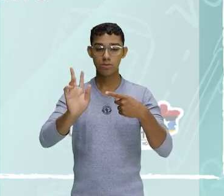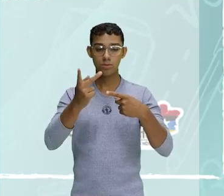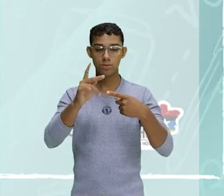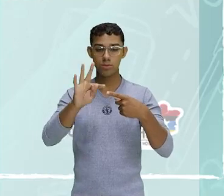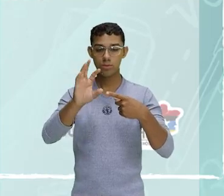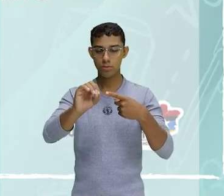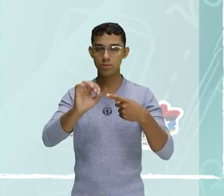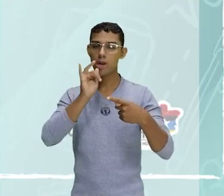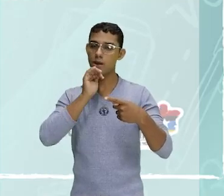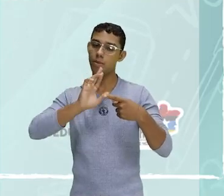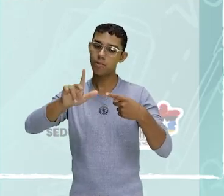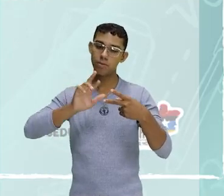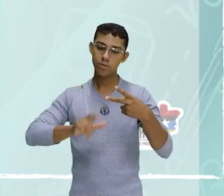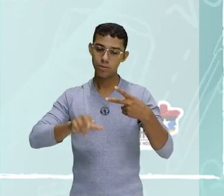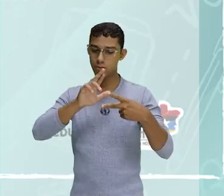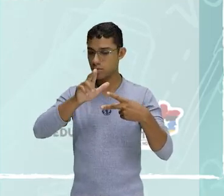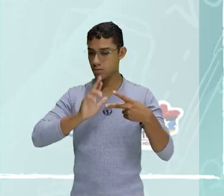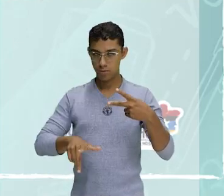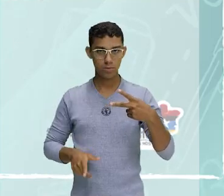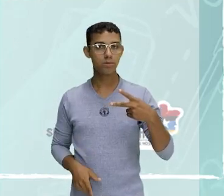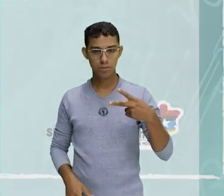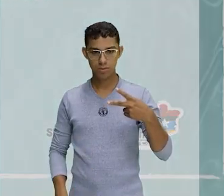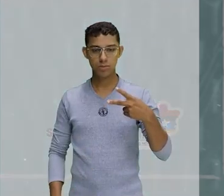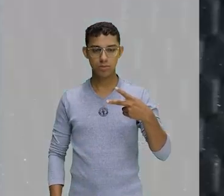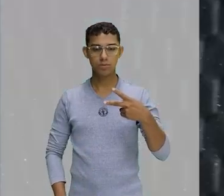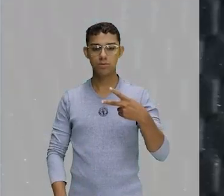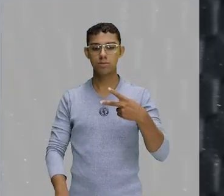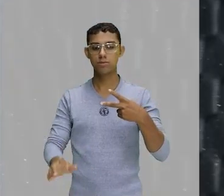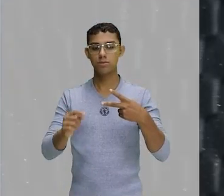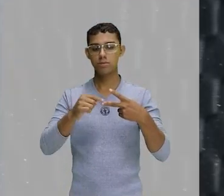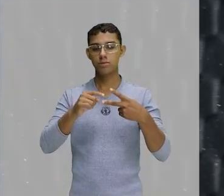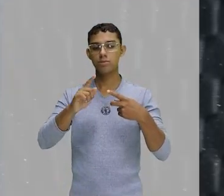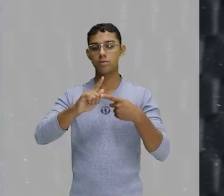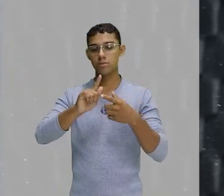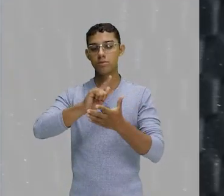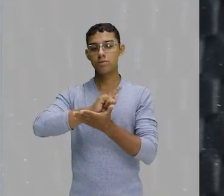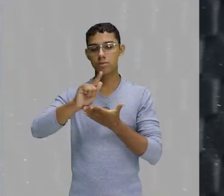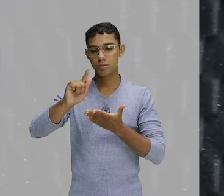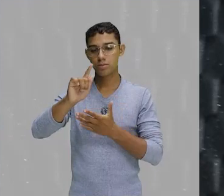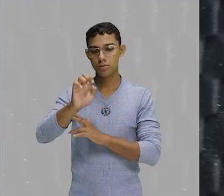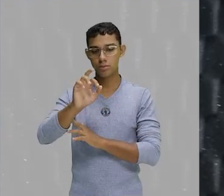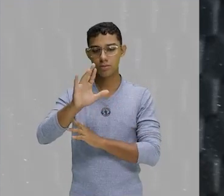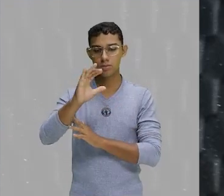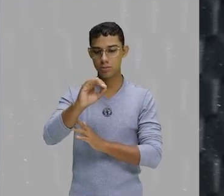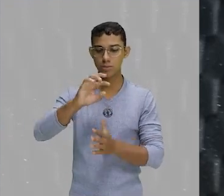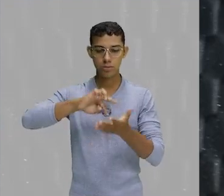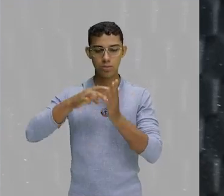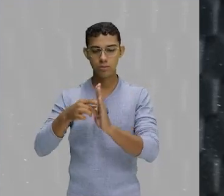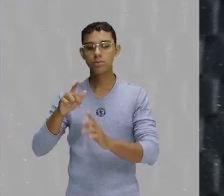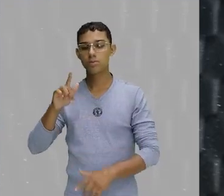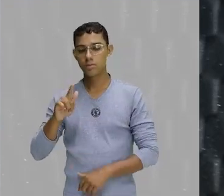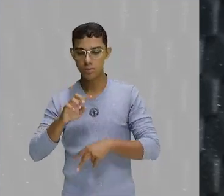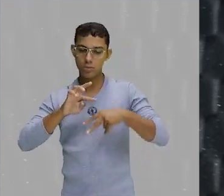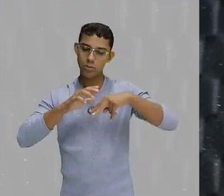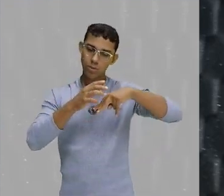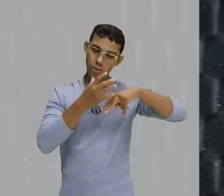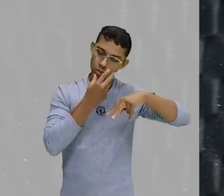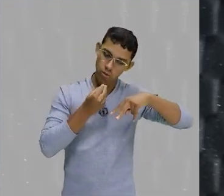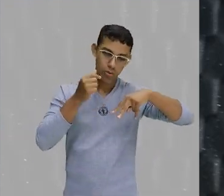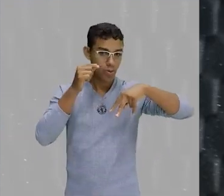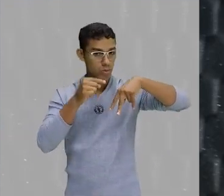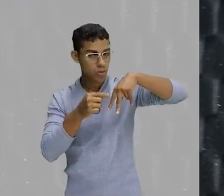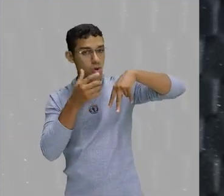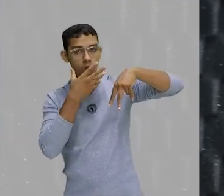diferente, que nós já vimos no início da aula. Genéricas, que significa gênero, tá? E esse